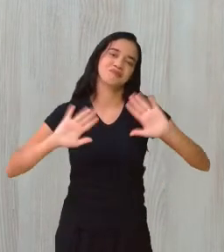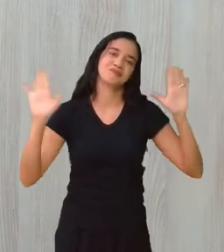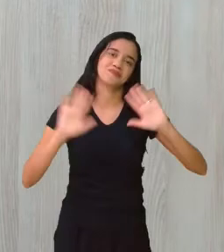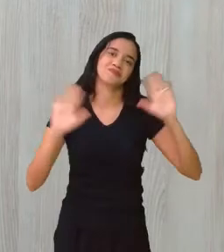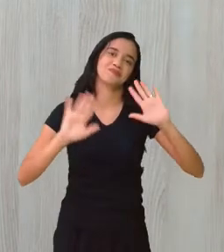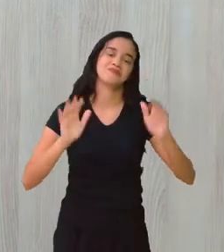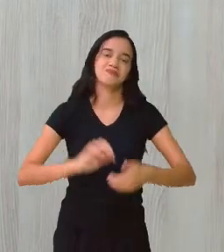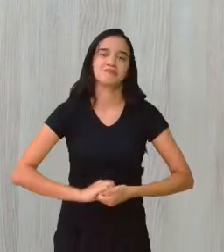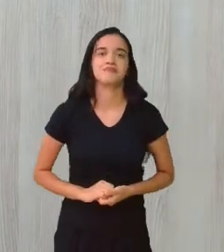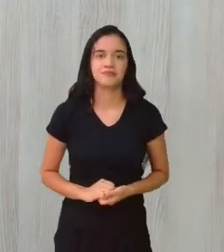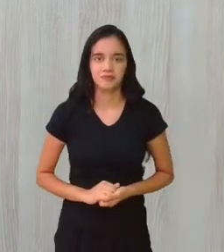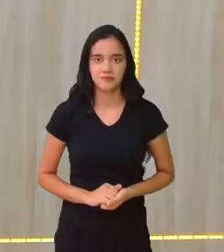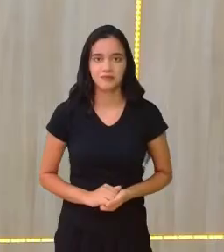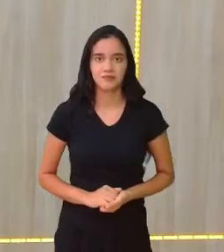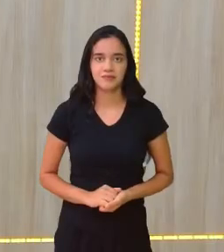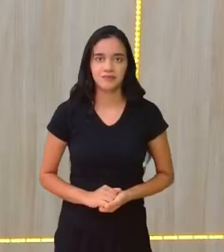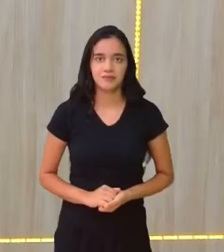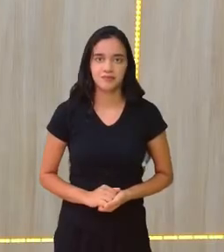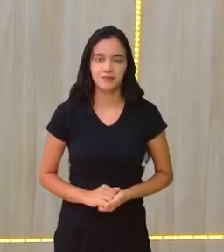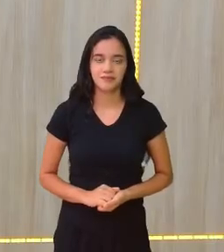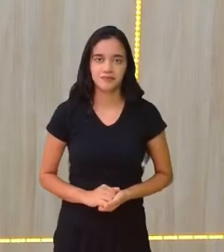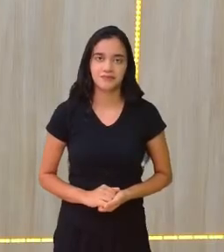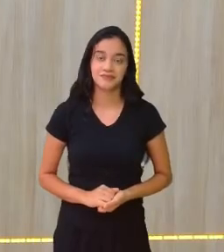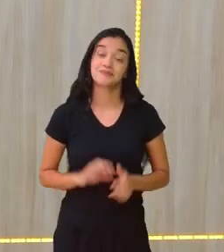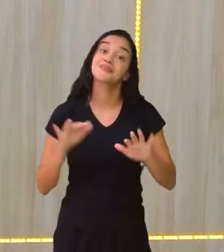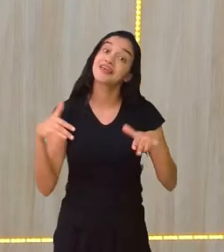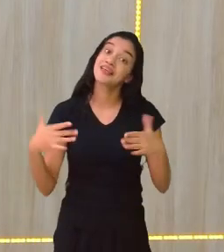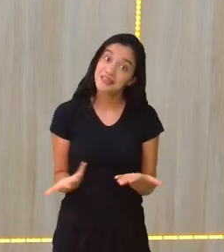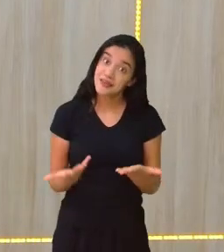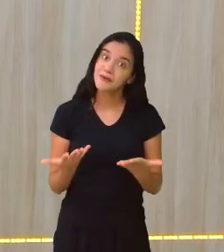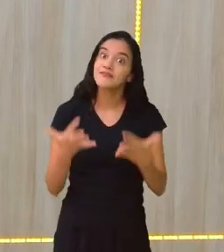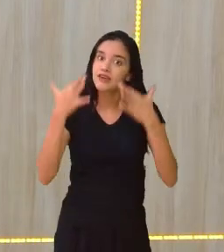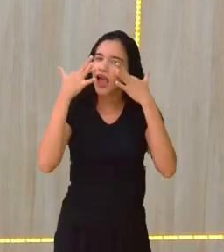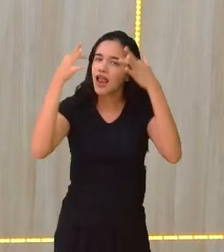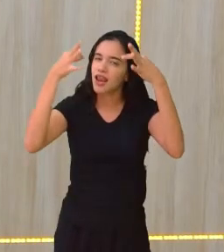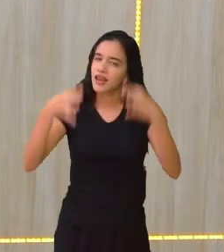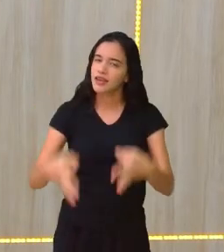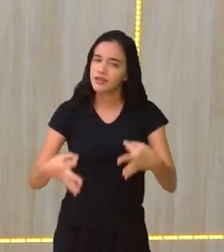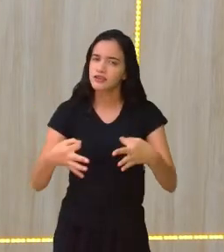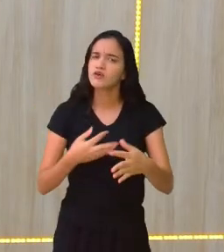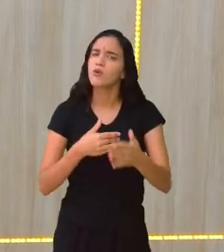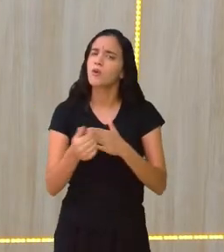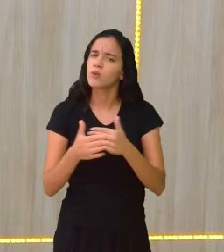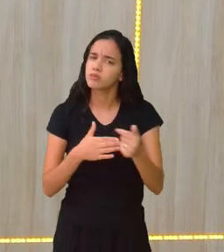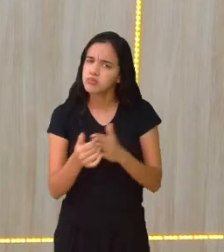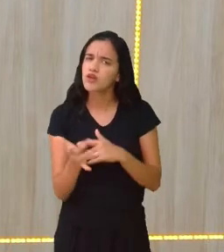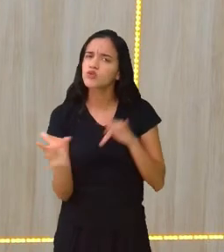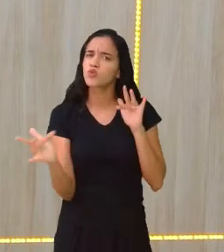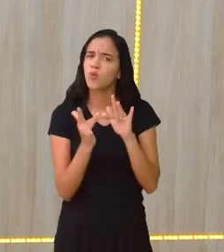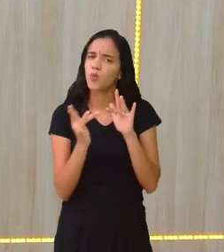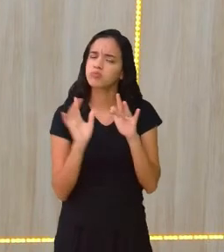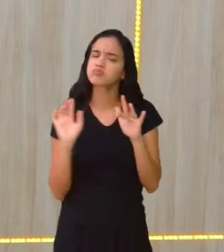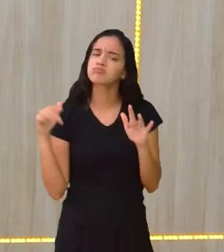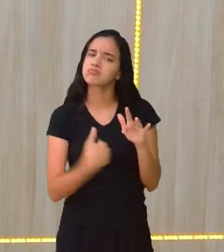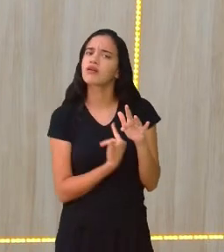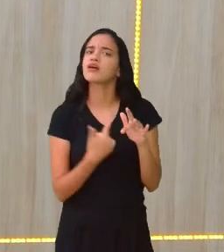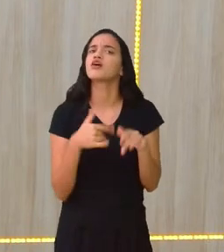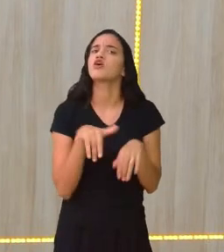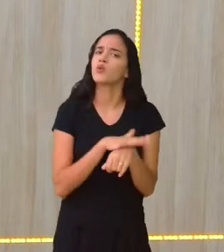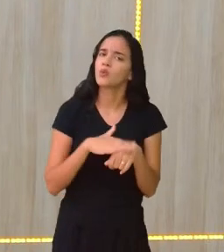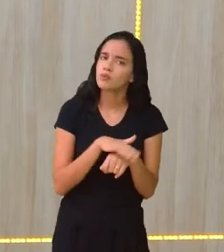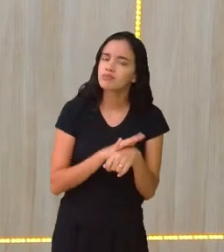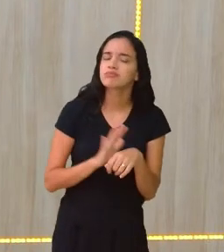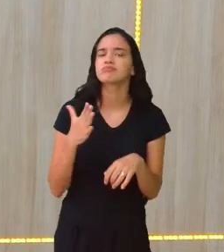próxima aula. Tchau, tchau. Pois é, gente. Fiquem ligados aí. Qualquer coisa, entre em contato com a gente. A gente está aqui